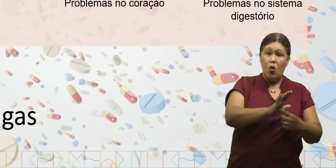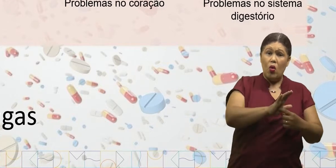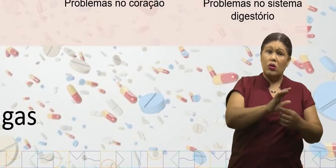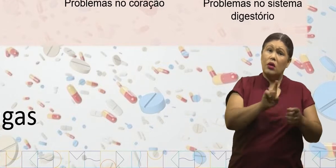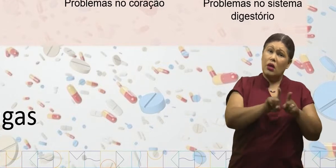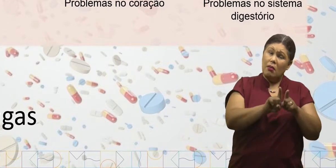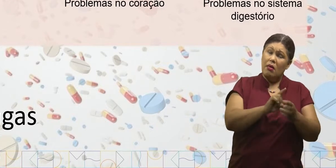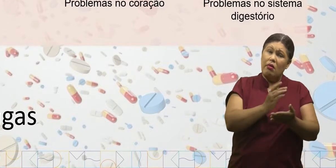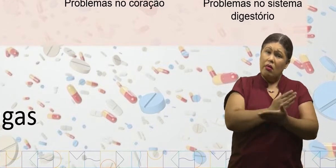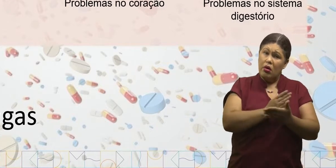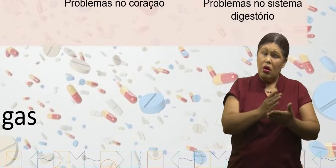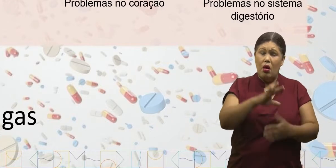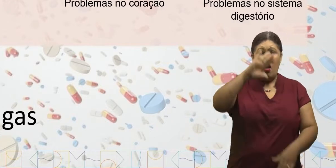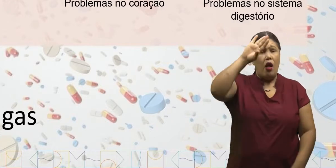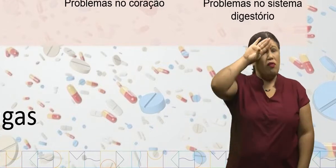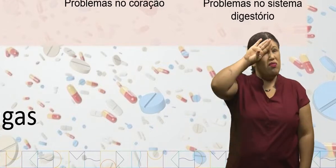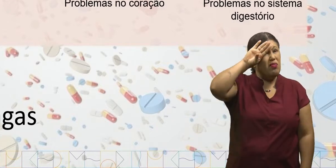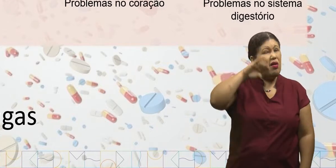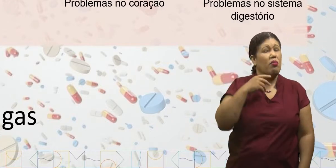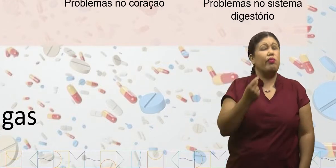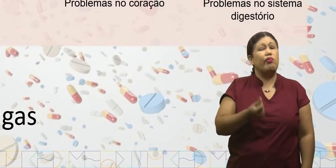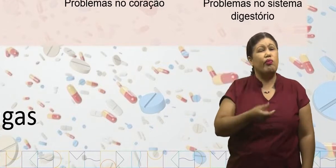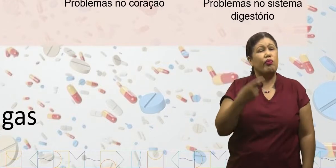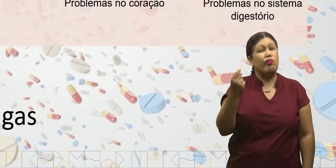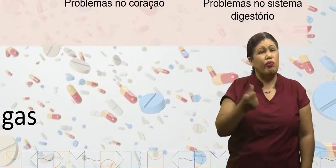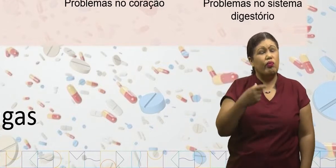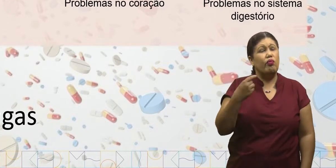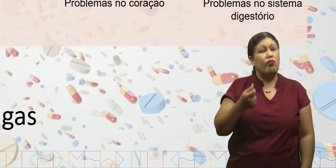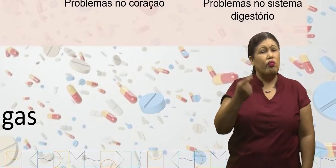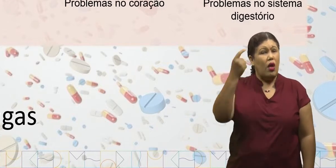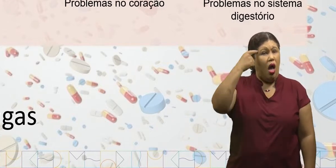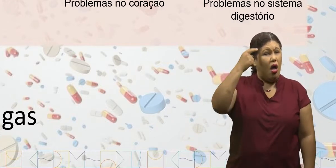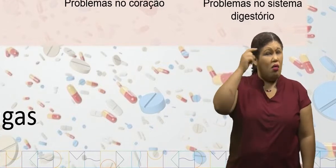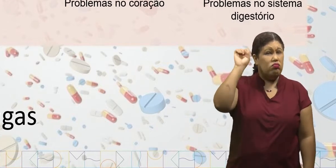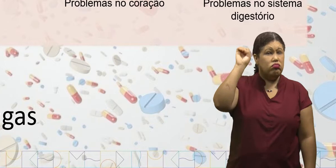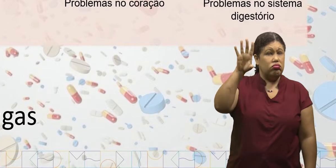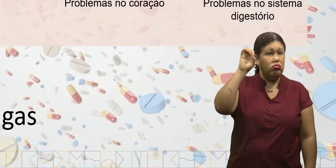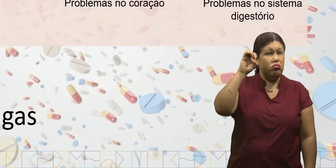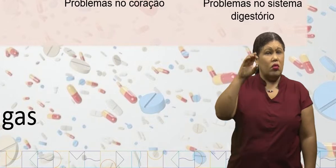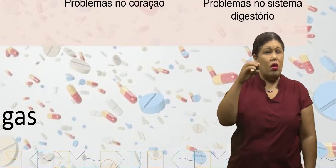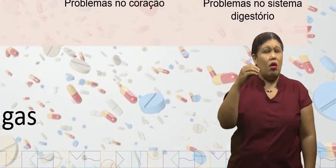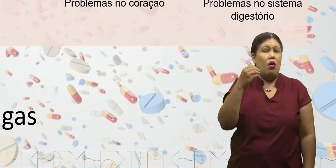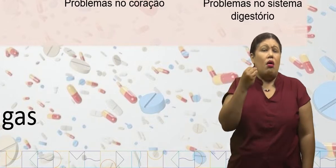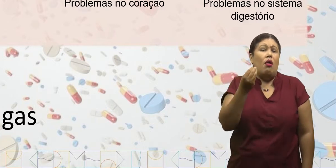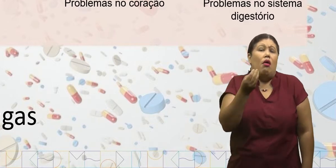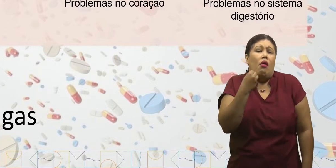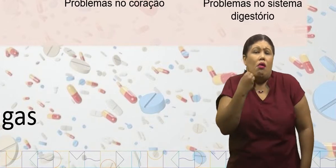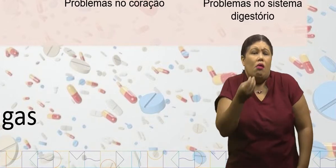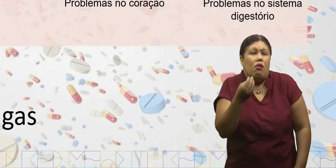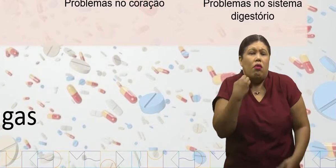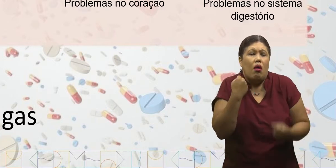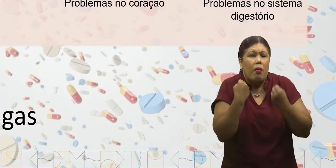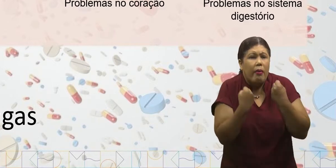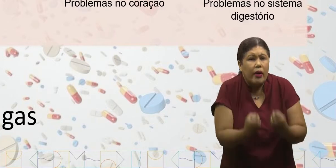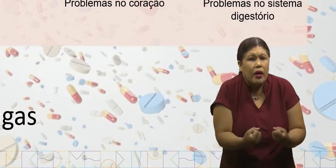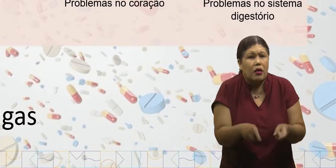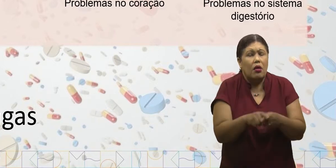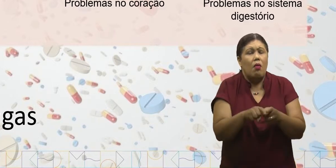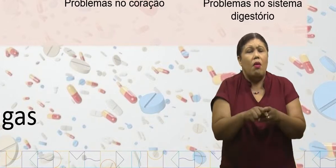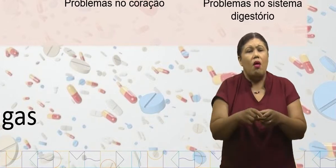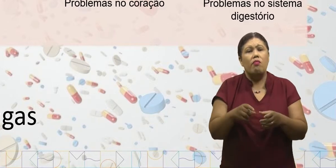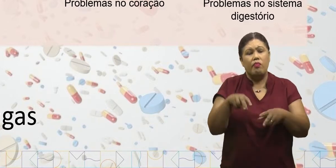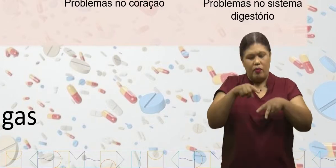sintomas são febre prolongada, dor de cabeça, fraqueza intensa e inchaço no